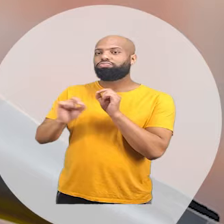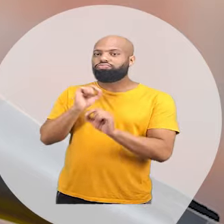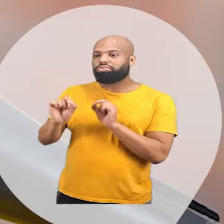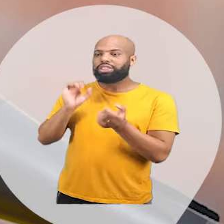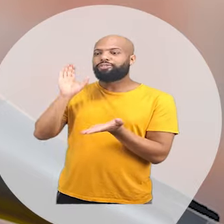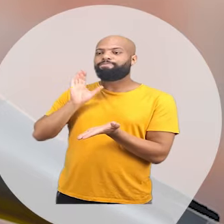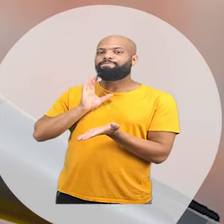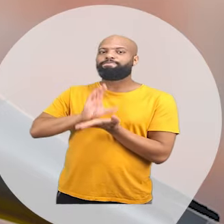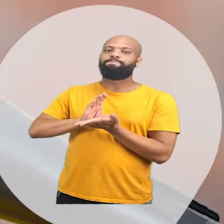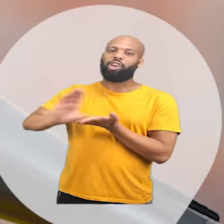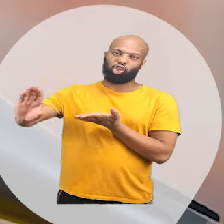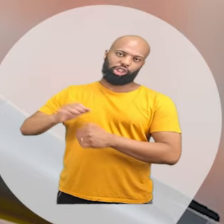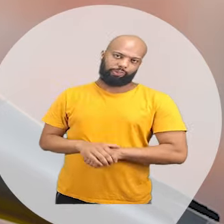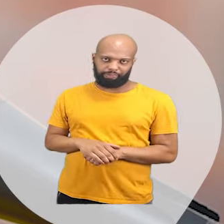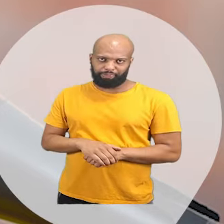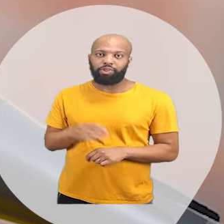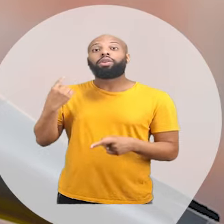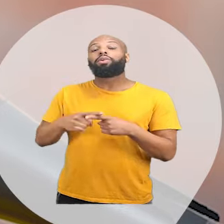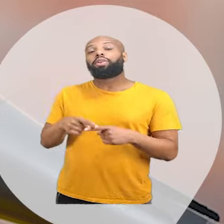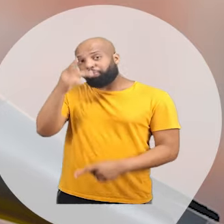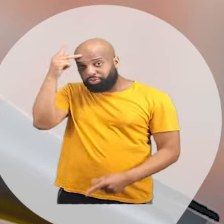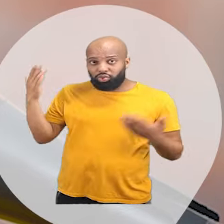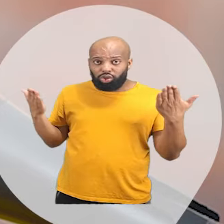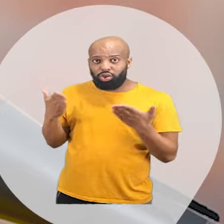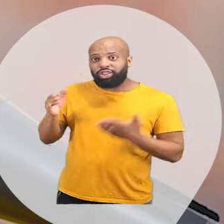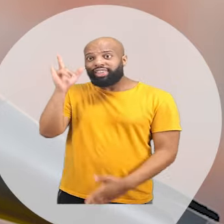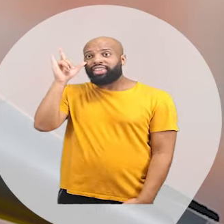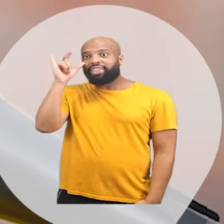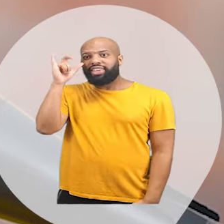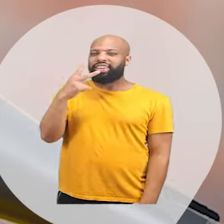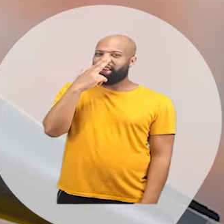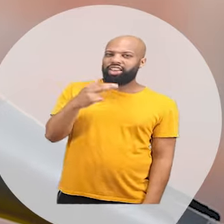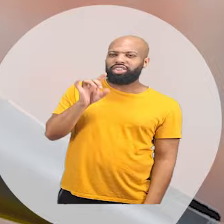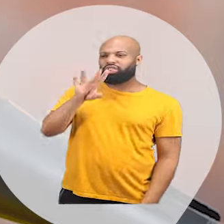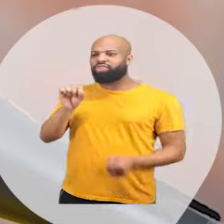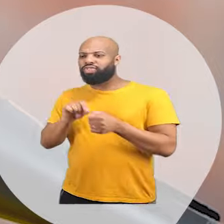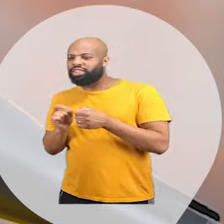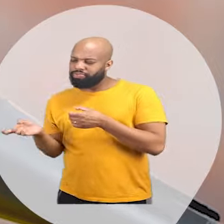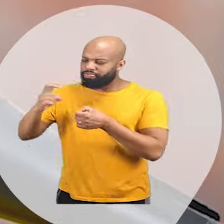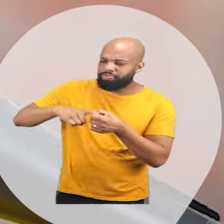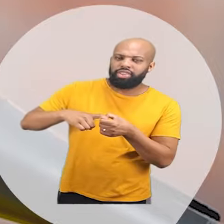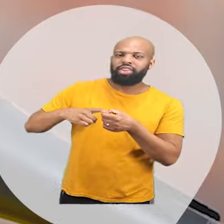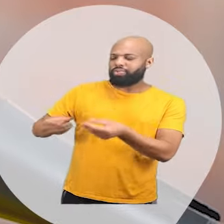investi as pessoas hoje elas com internet elas acham que é só de pai chega Vamos fazer uma parceria você me dá